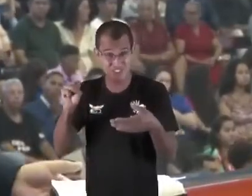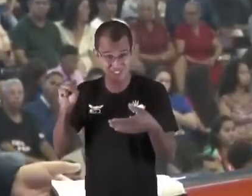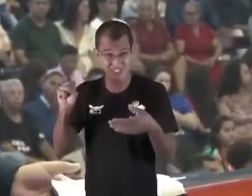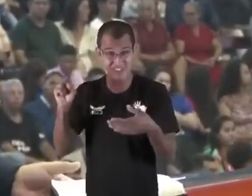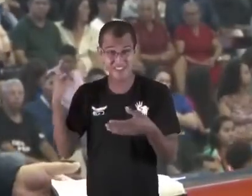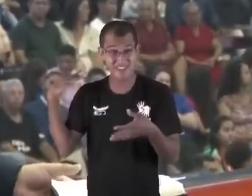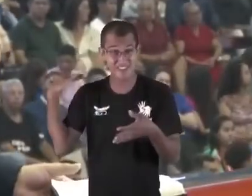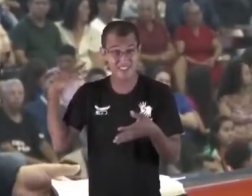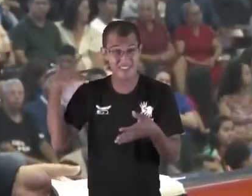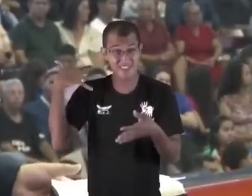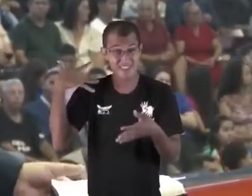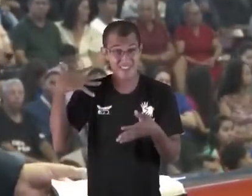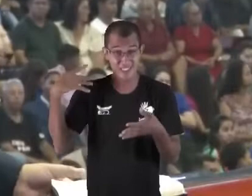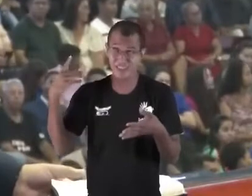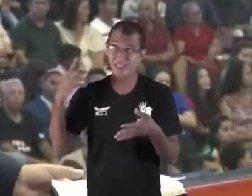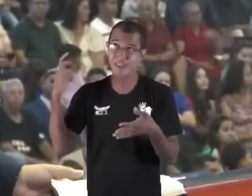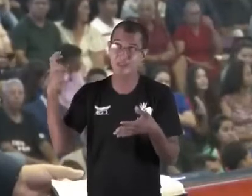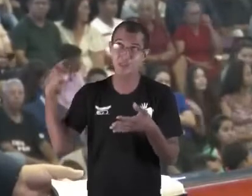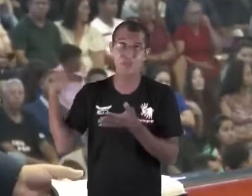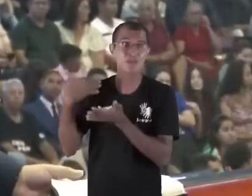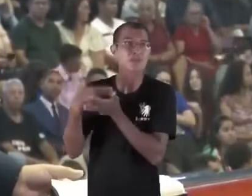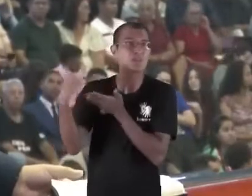não é um mero movimento.